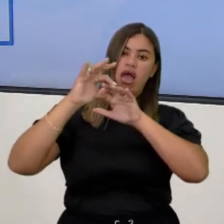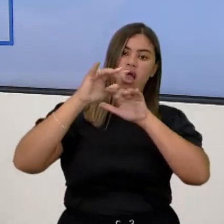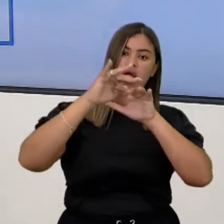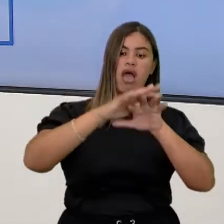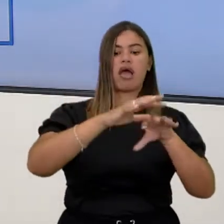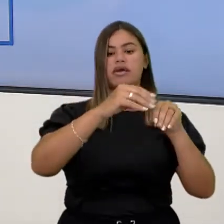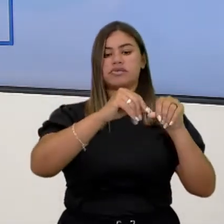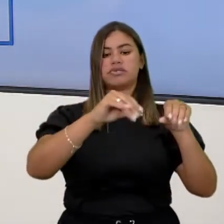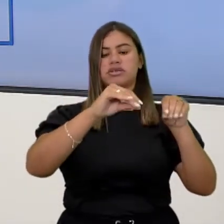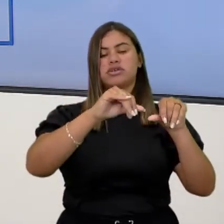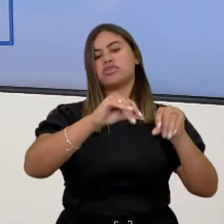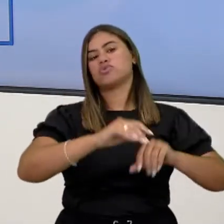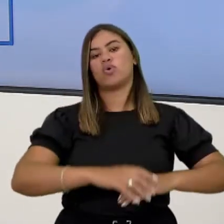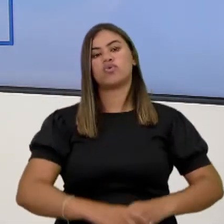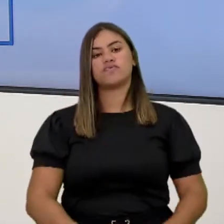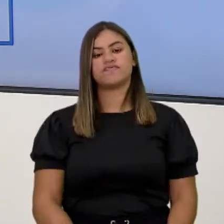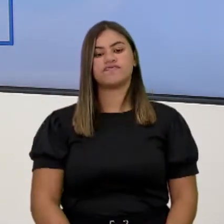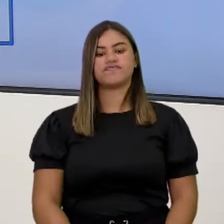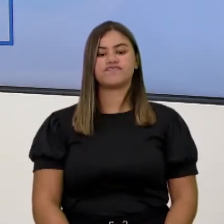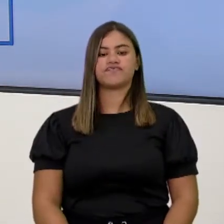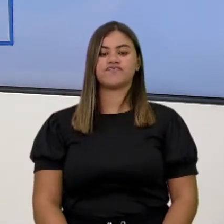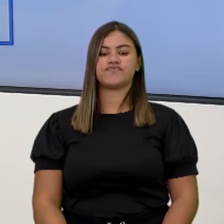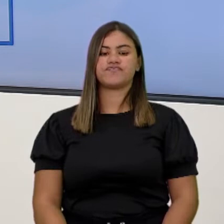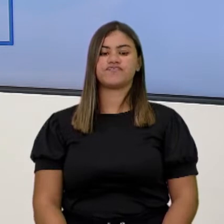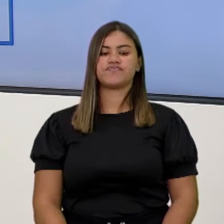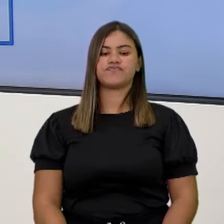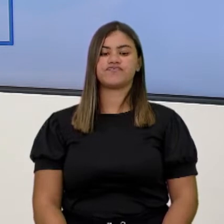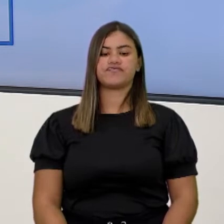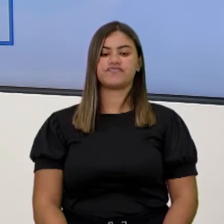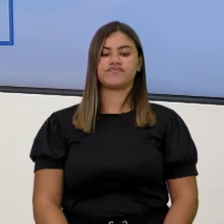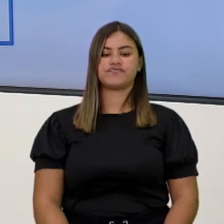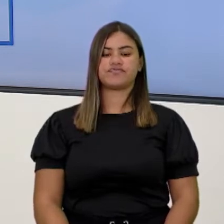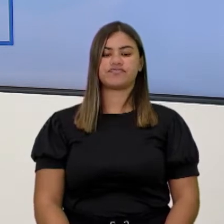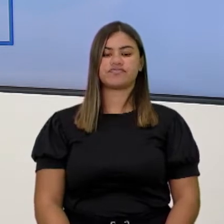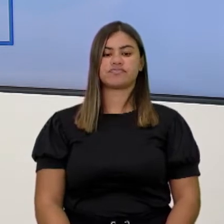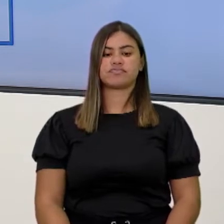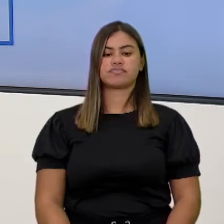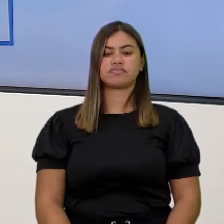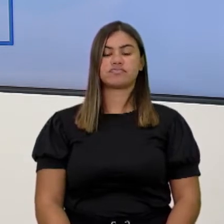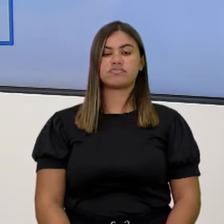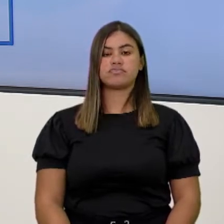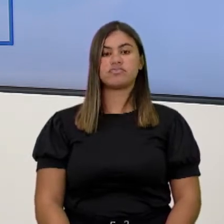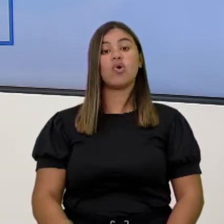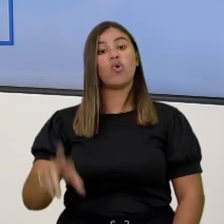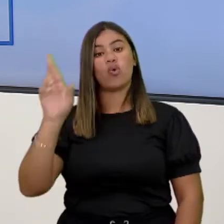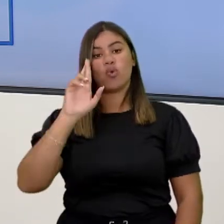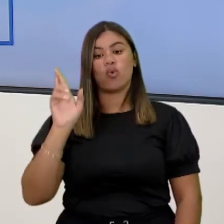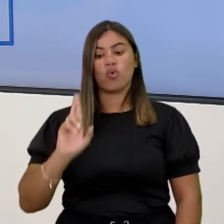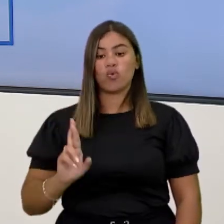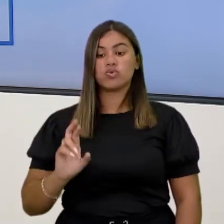aqui na lousa que acontece o quê? Rússia